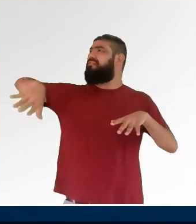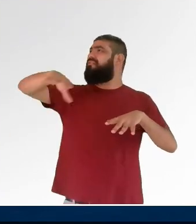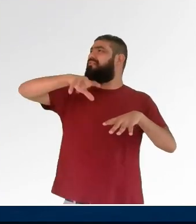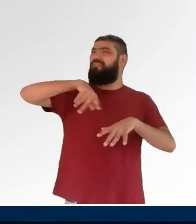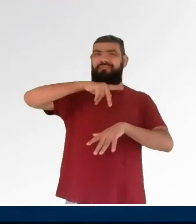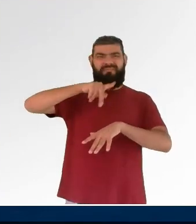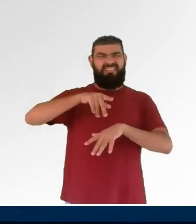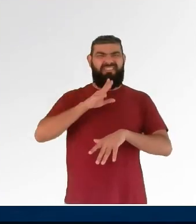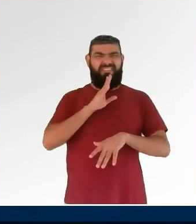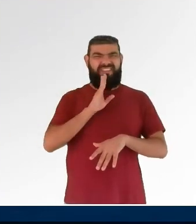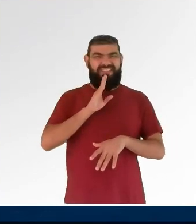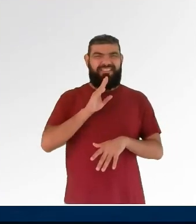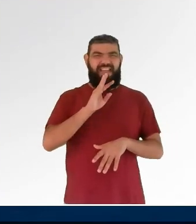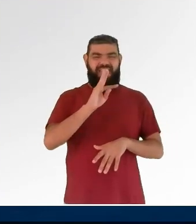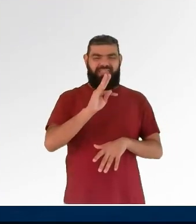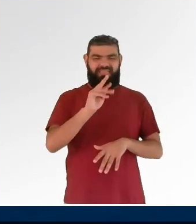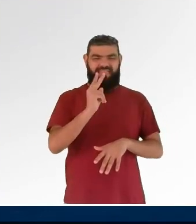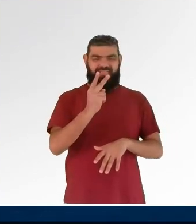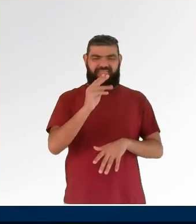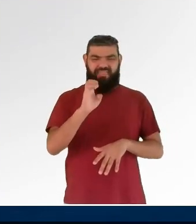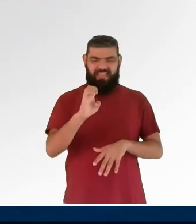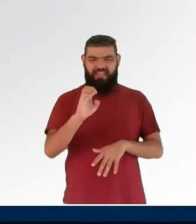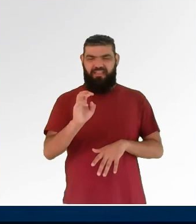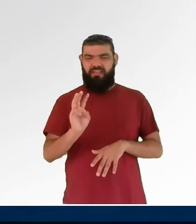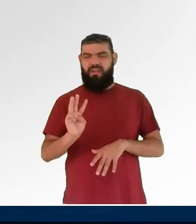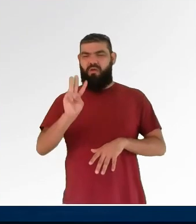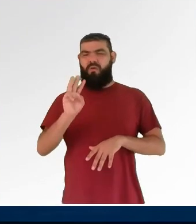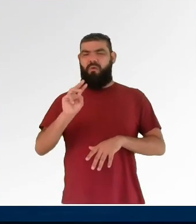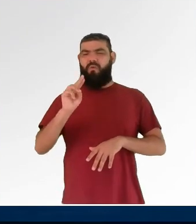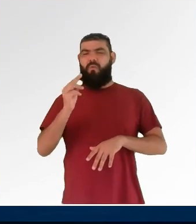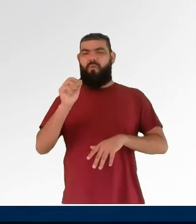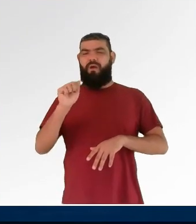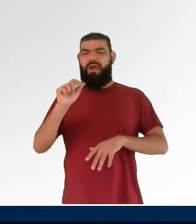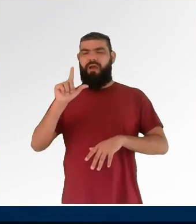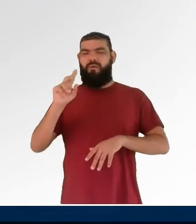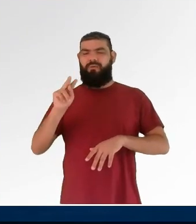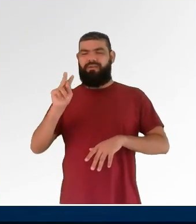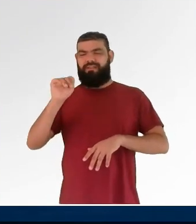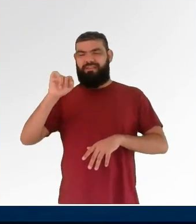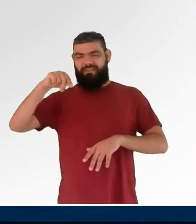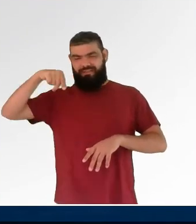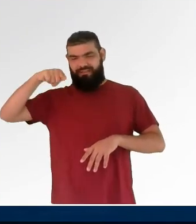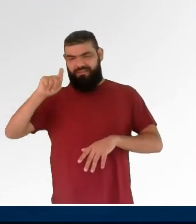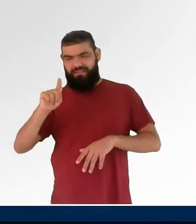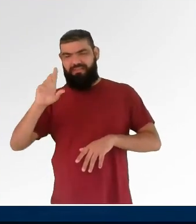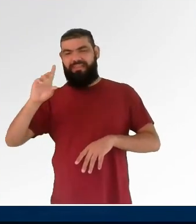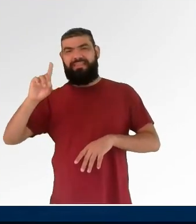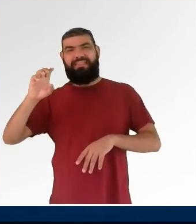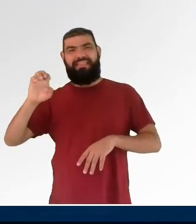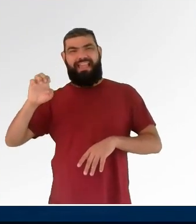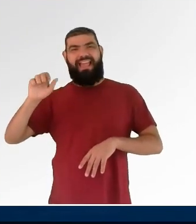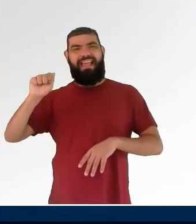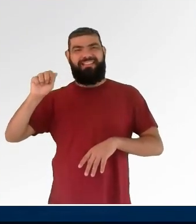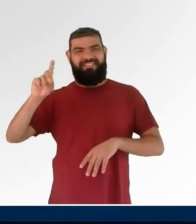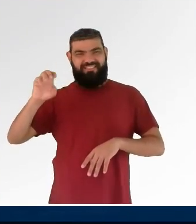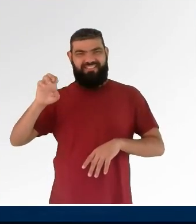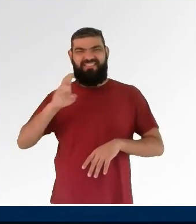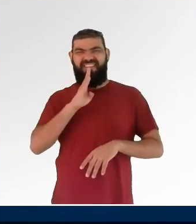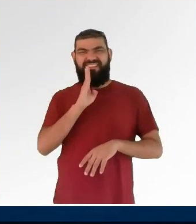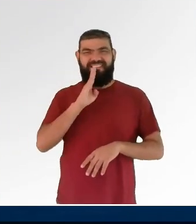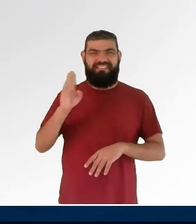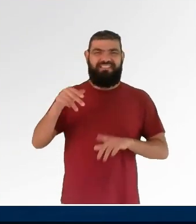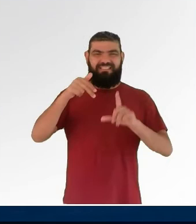Walking Dead, não é isso? É a série dos zumbis. Um monte de zumbi ali, para lá e para cá. Já tive a oportunidade de